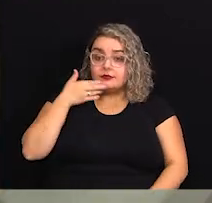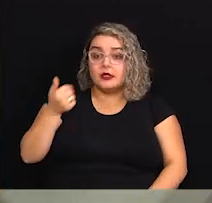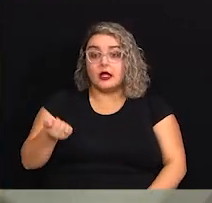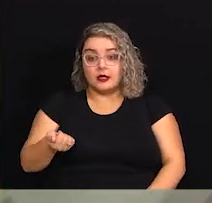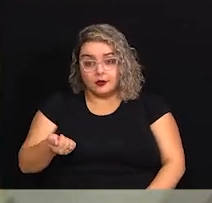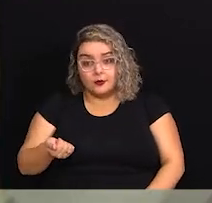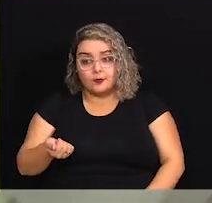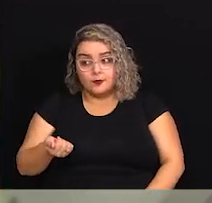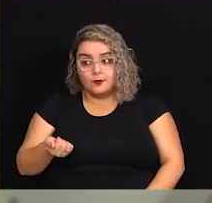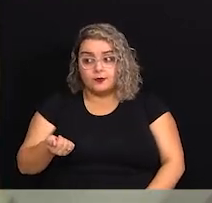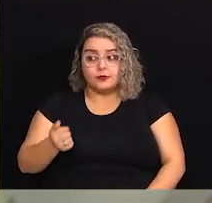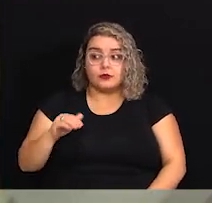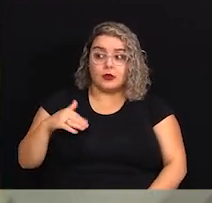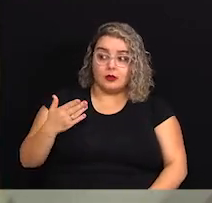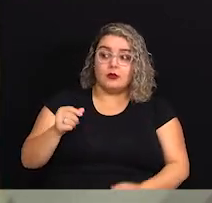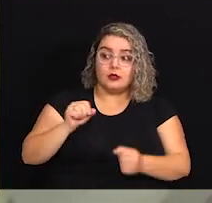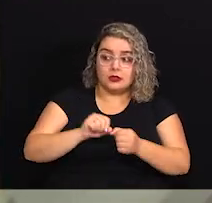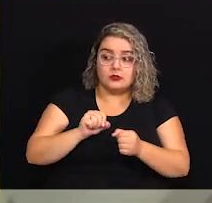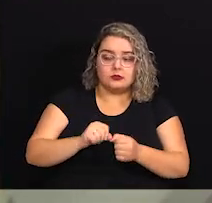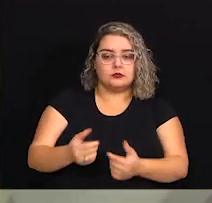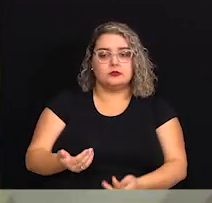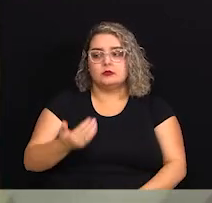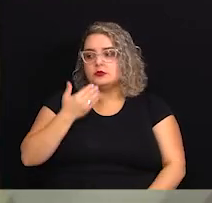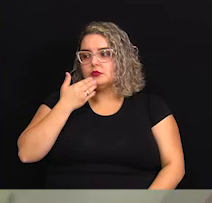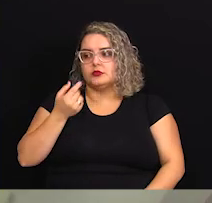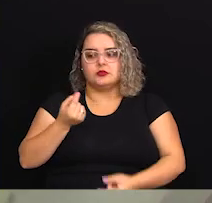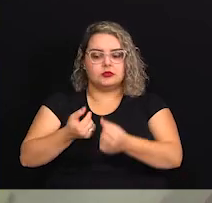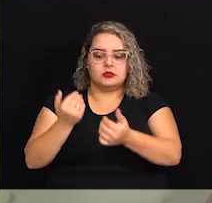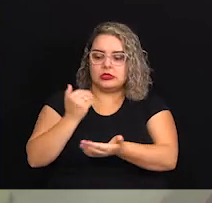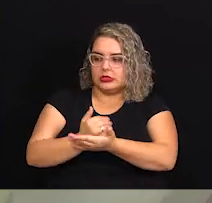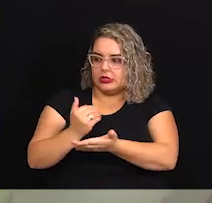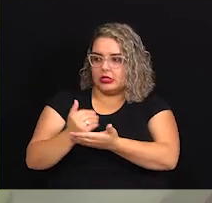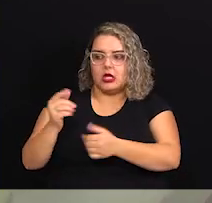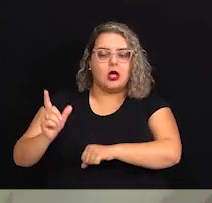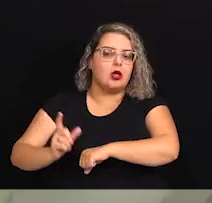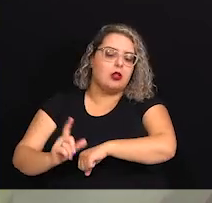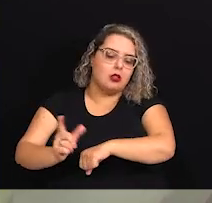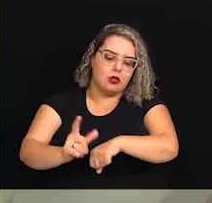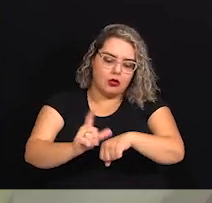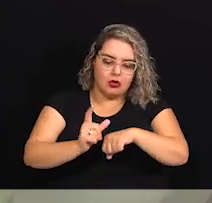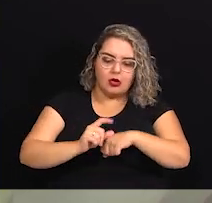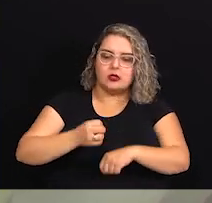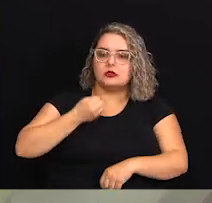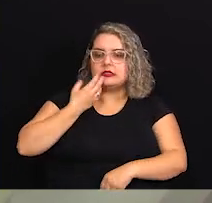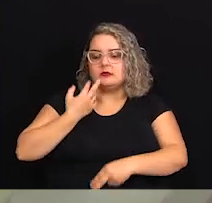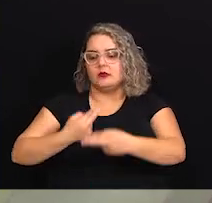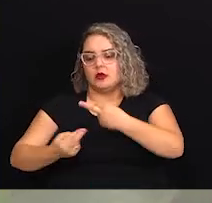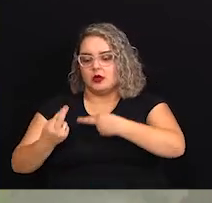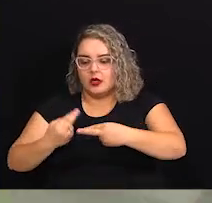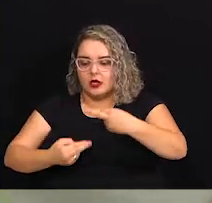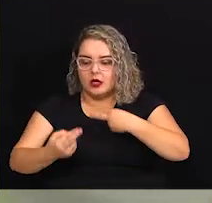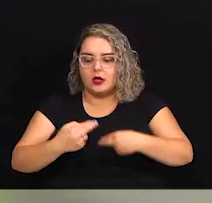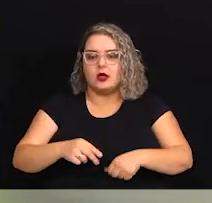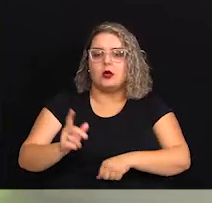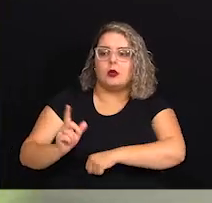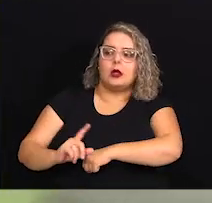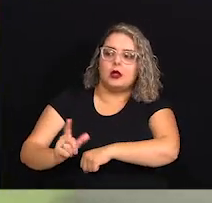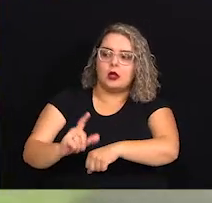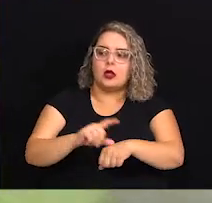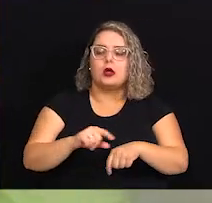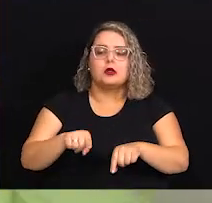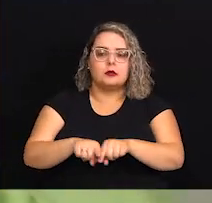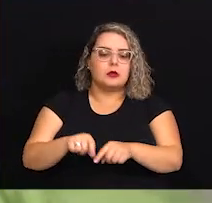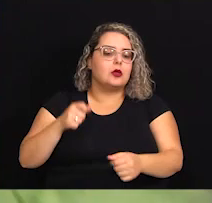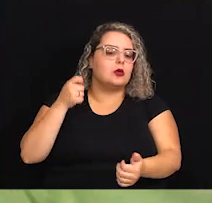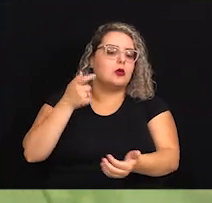pagamentos. Quando pedir crédito, até em lojas, ter esse bom relacionamento, né, com as lojas também,